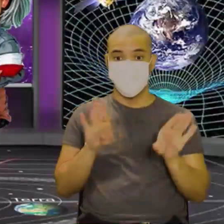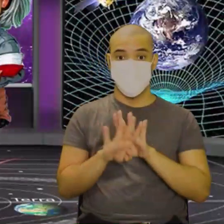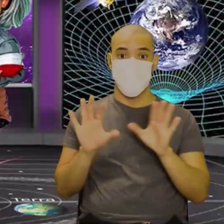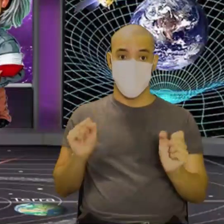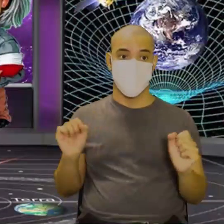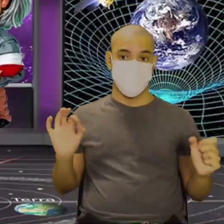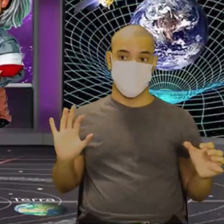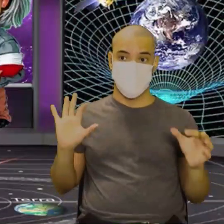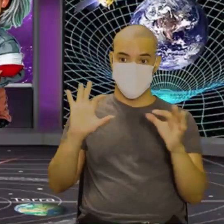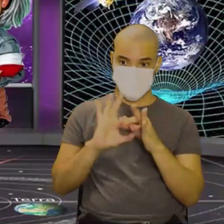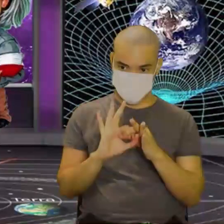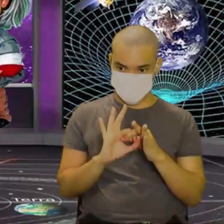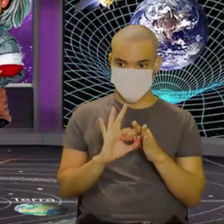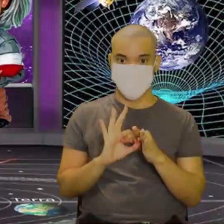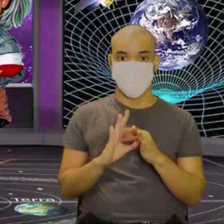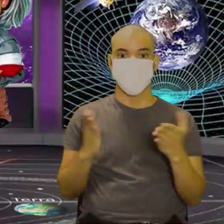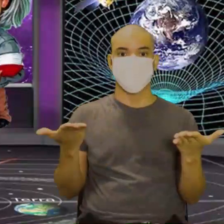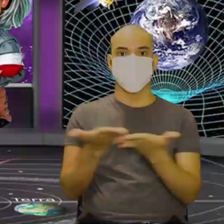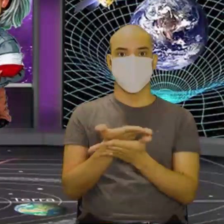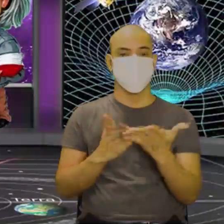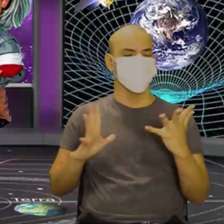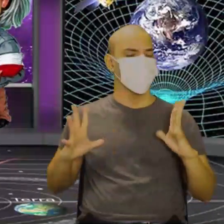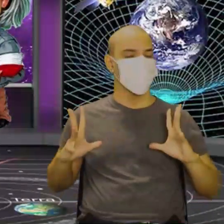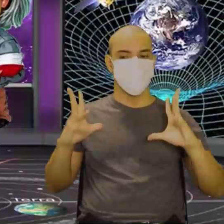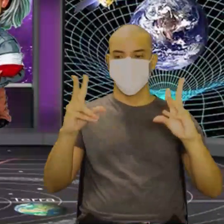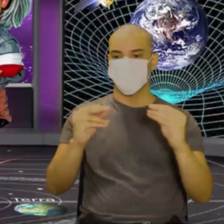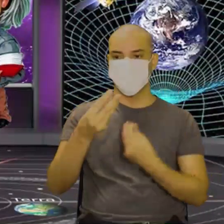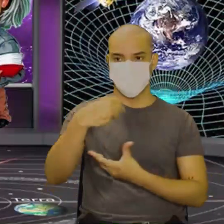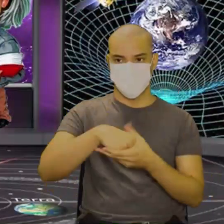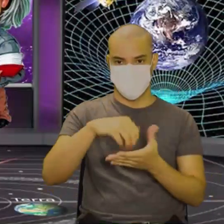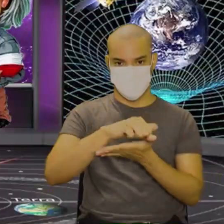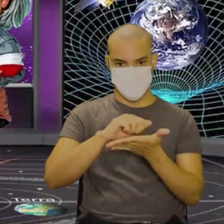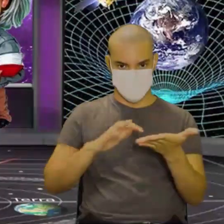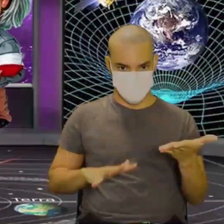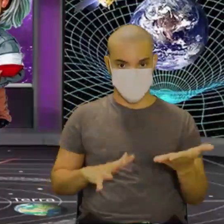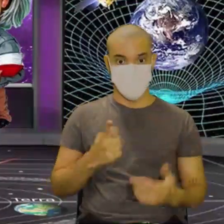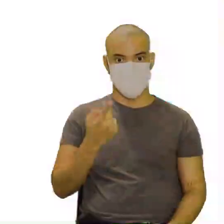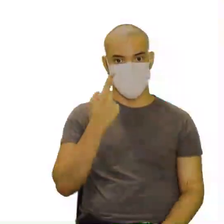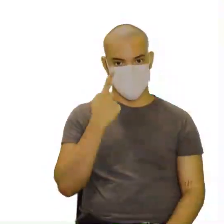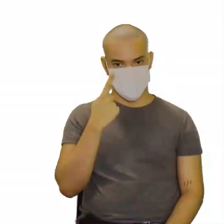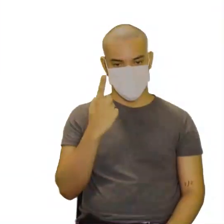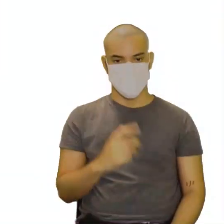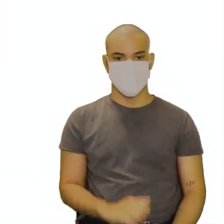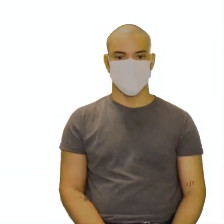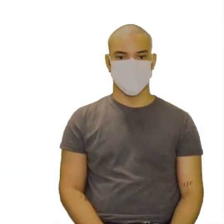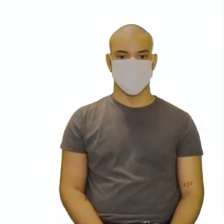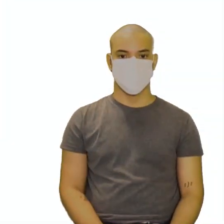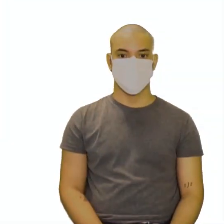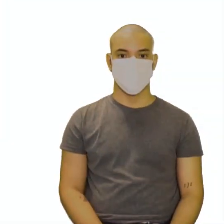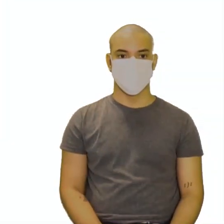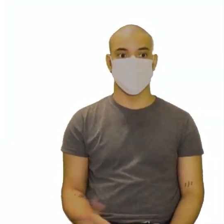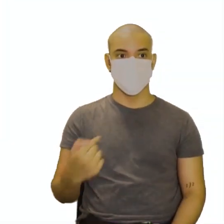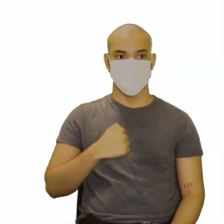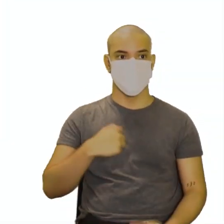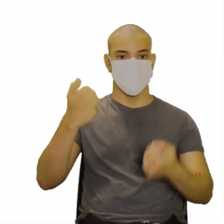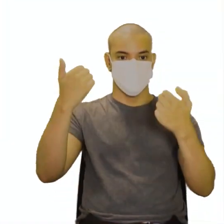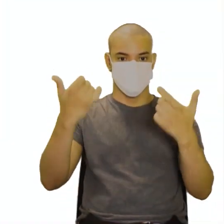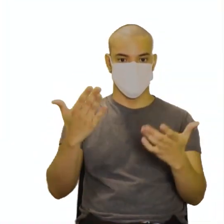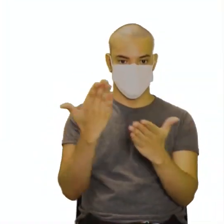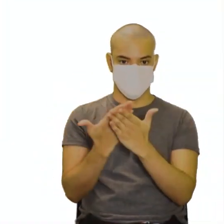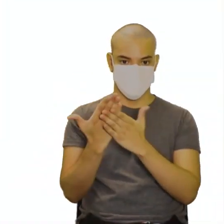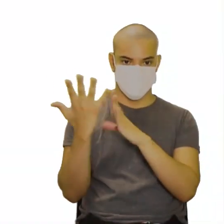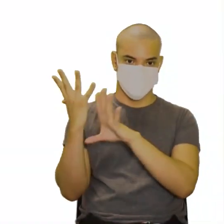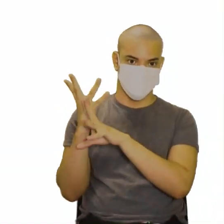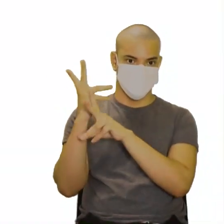associar, certo? Vamos aplicar tudo isso que nós vimos em atividade? Vamos lá, pessoal, olha só, como eu falei na aula de revisão,